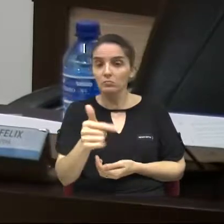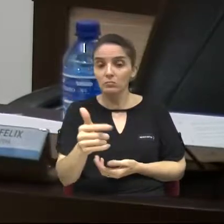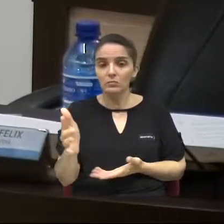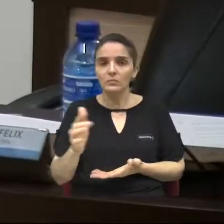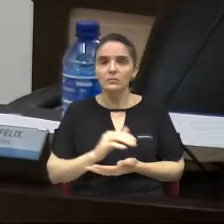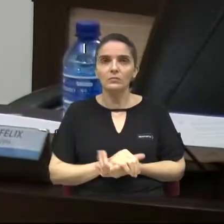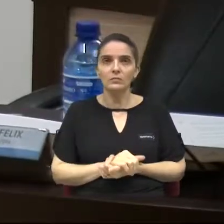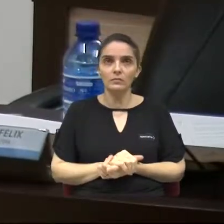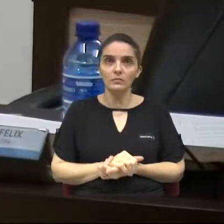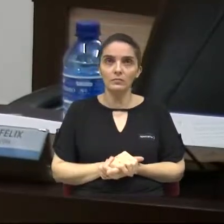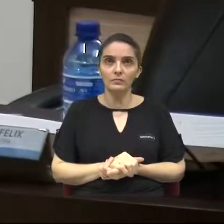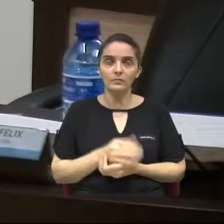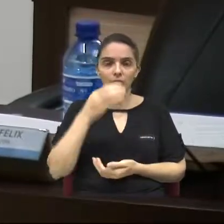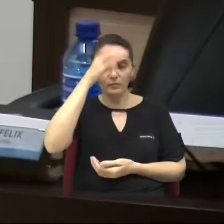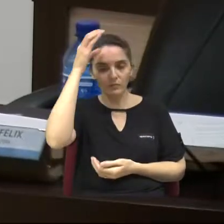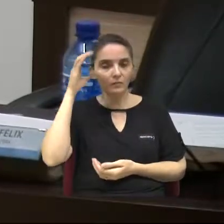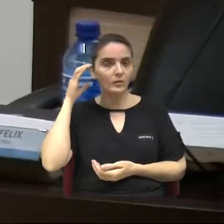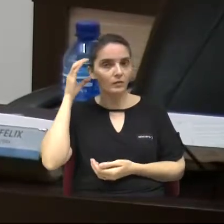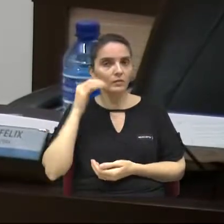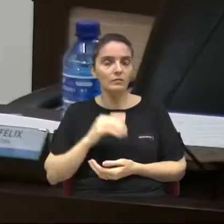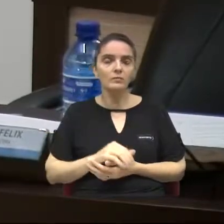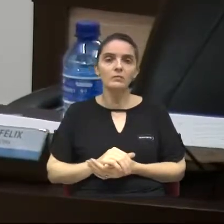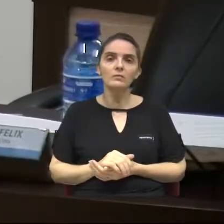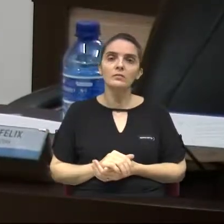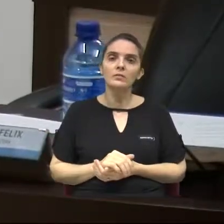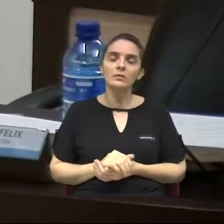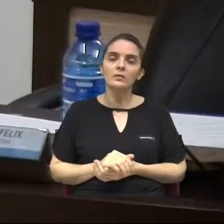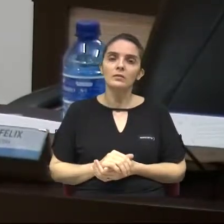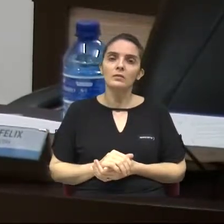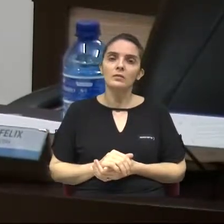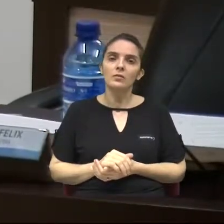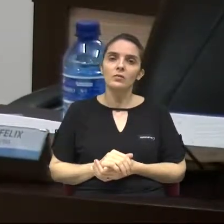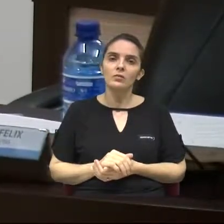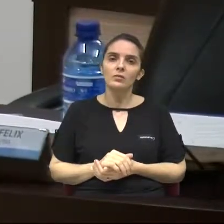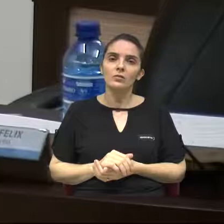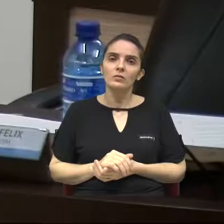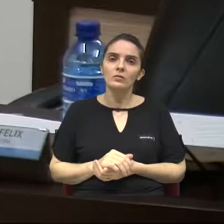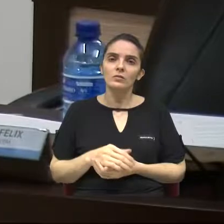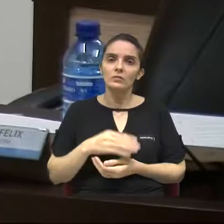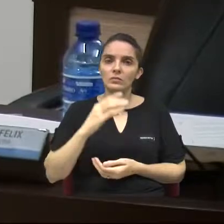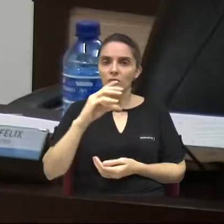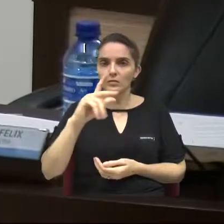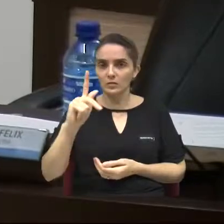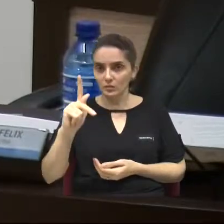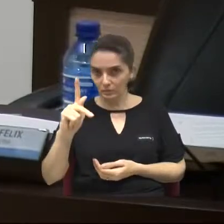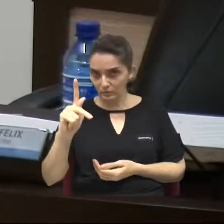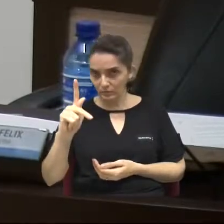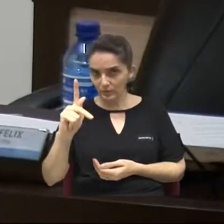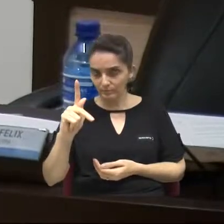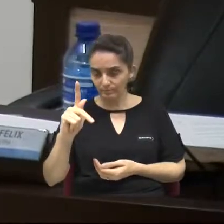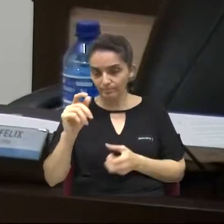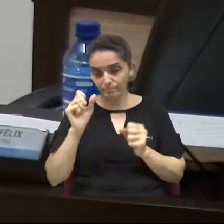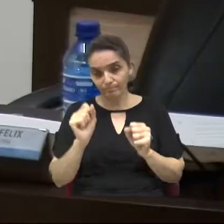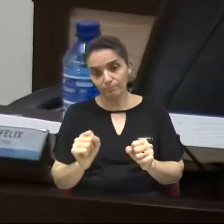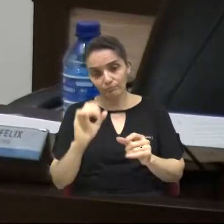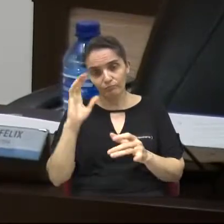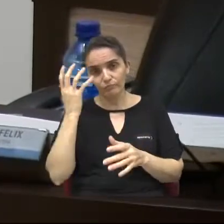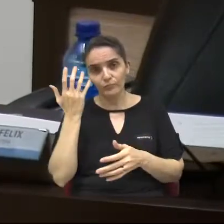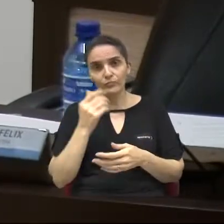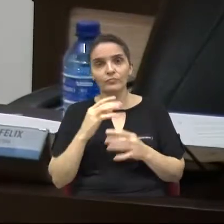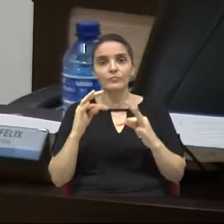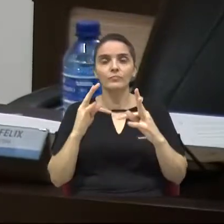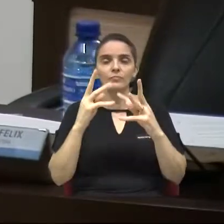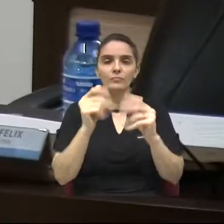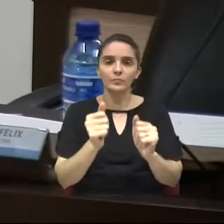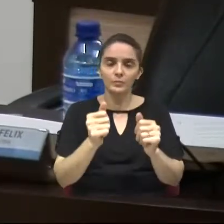do meu ponto, finalizando, a possibilidade, a abertura de uma CP é a possibilidade de todos os